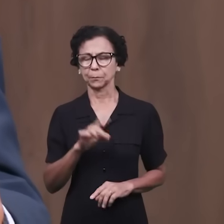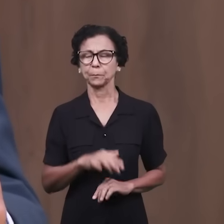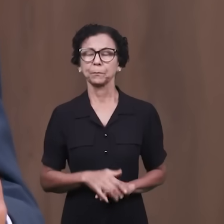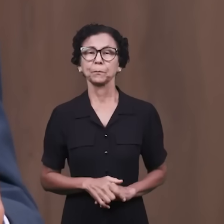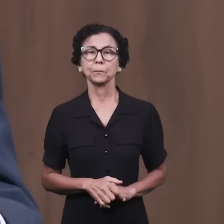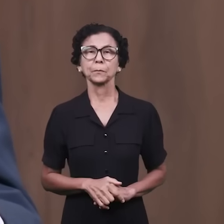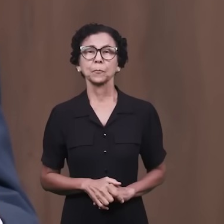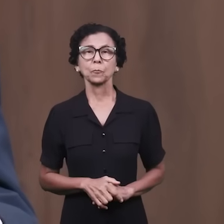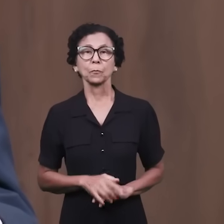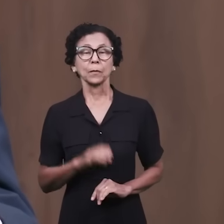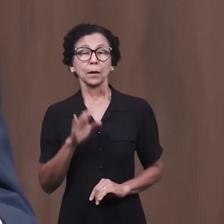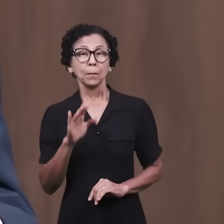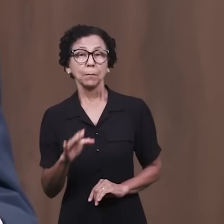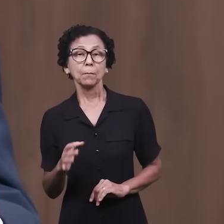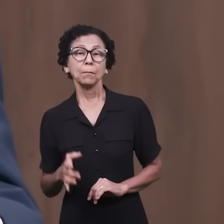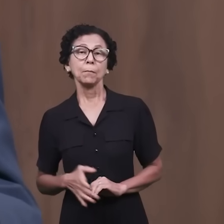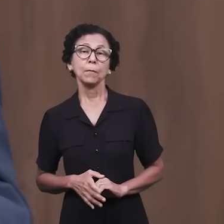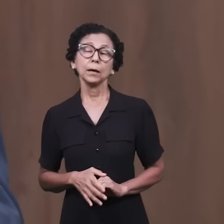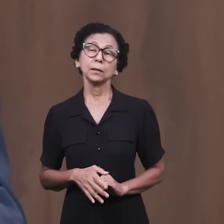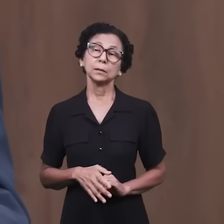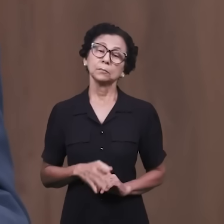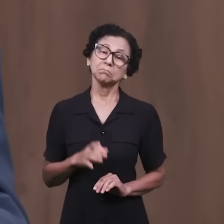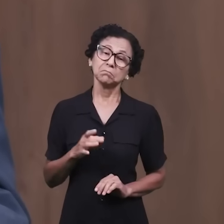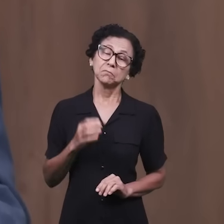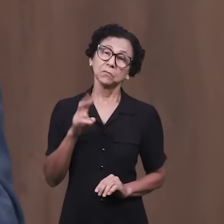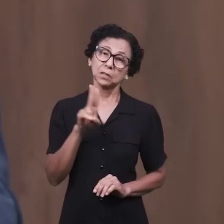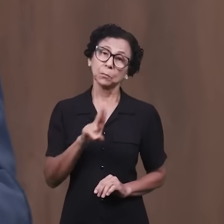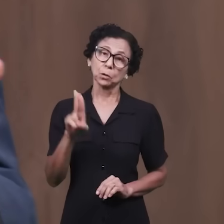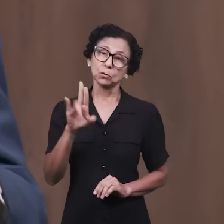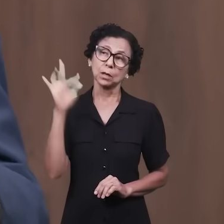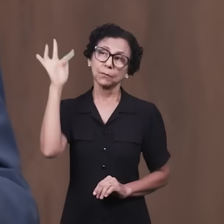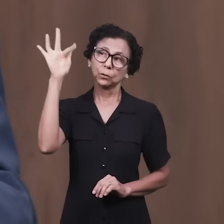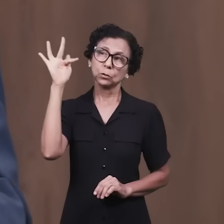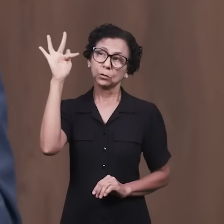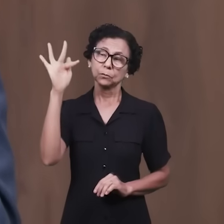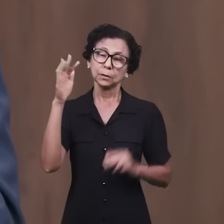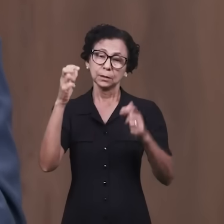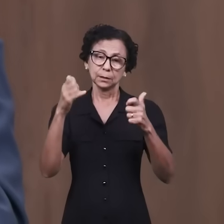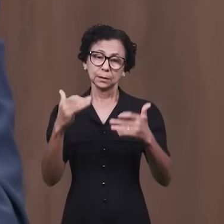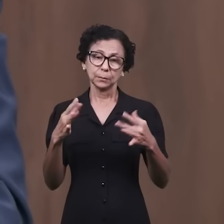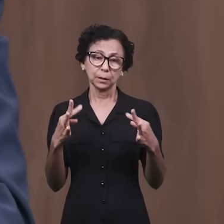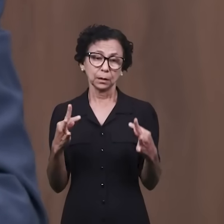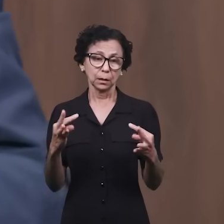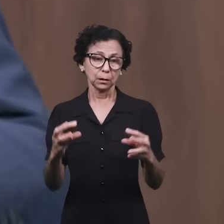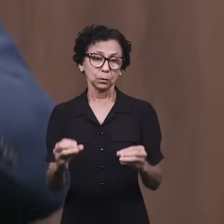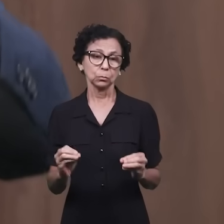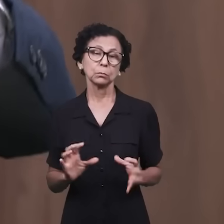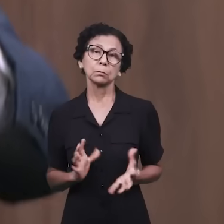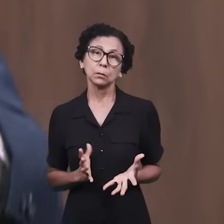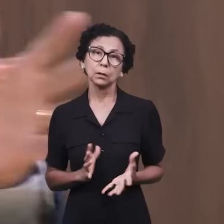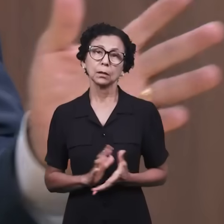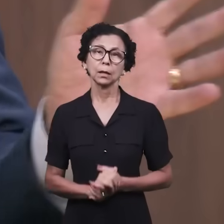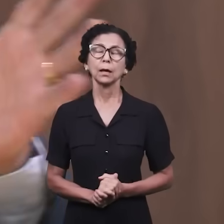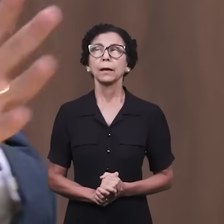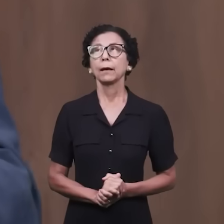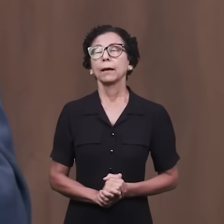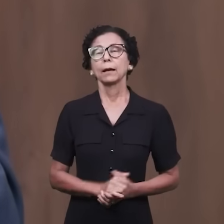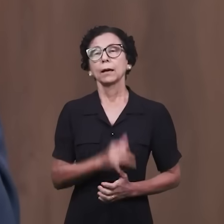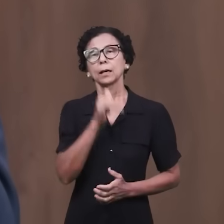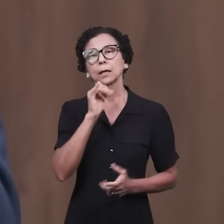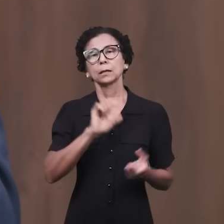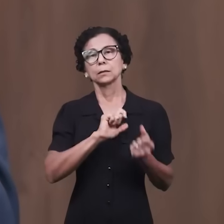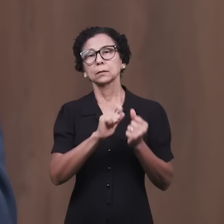filosoficamente você explica tudo. Até os fenômenos sobrenaturais, se for o caso, né? Os mistérios e tal, porque você vai entrar pelo lado da metafísica e